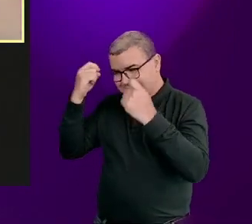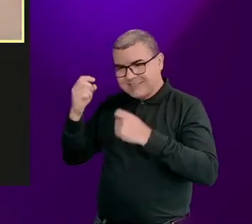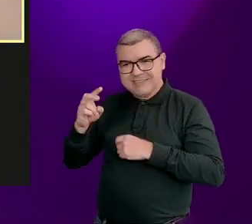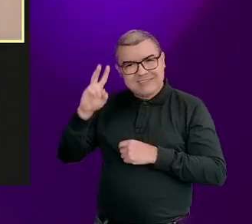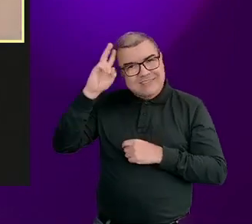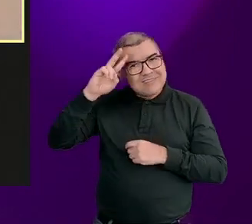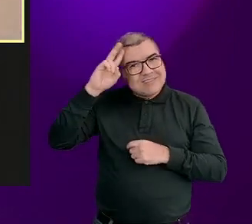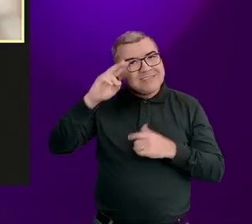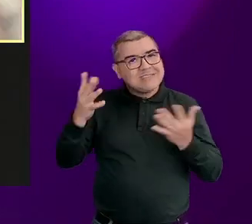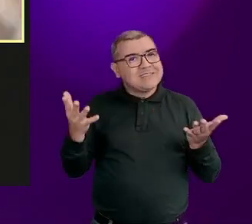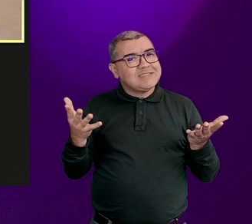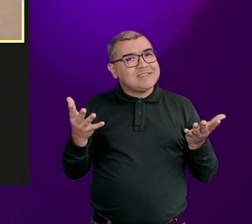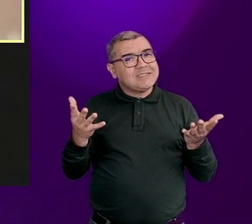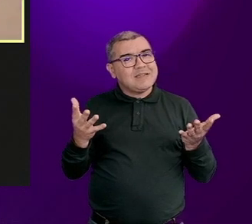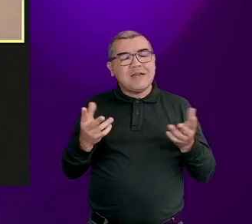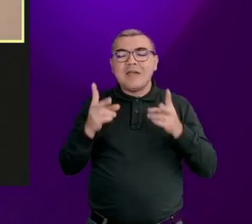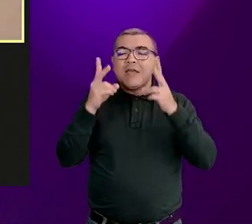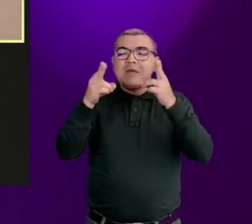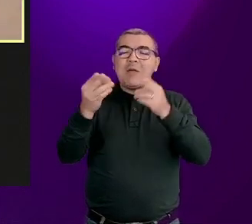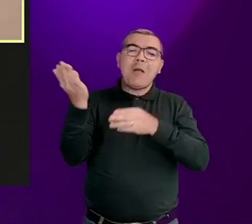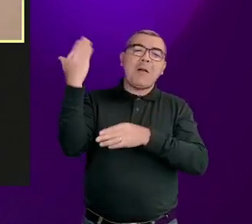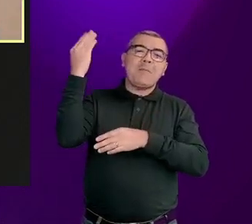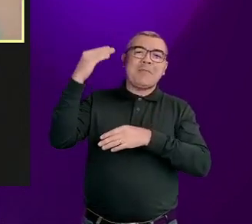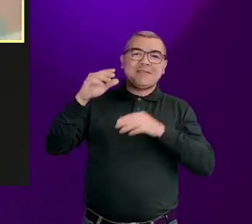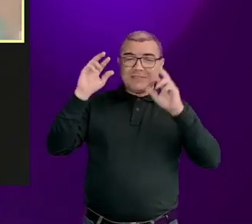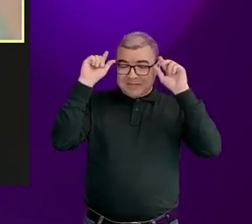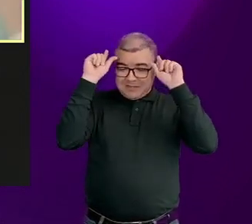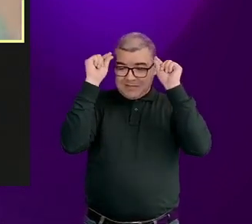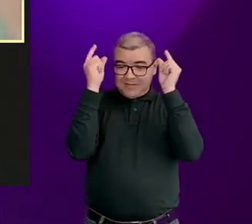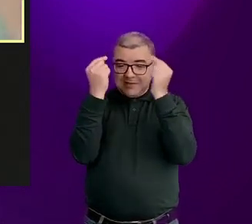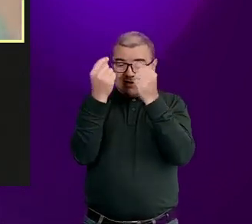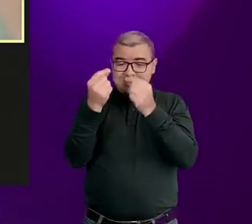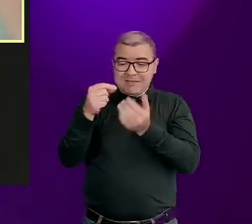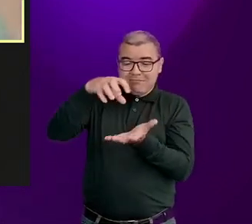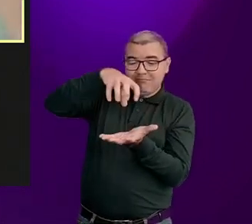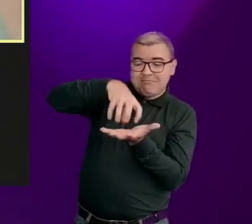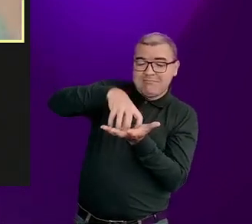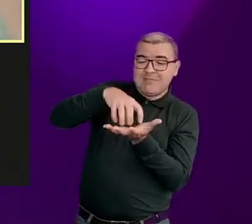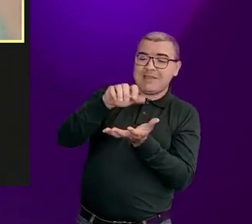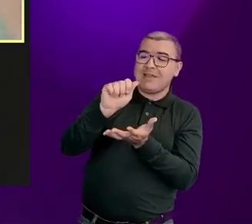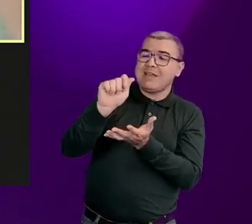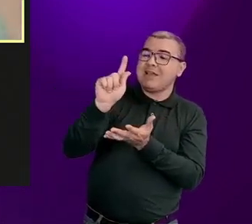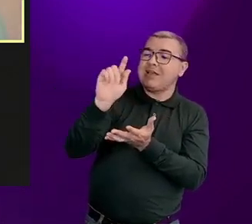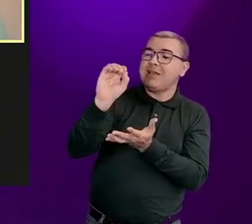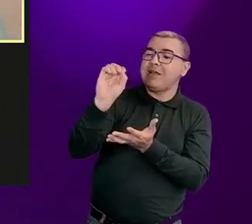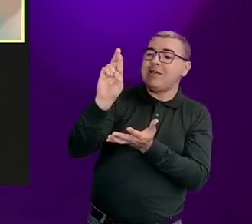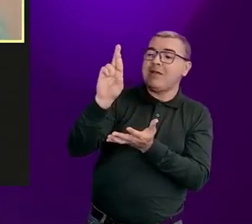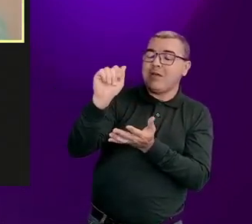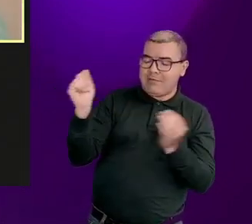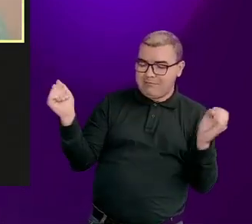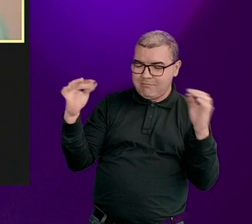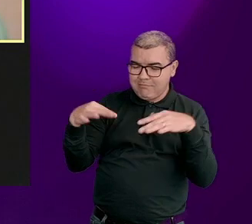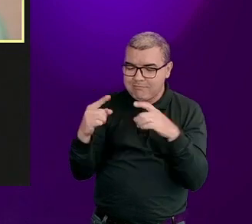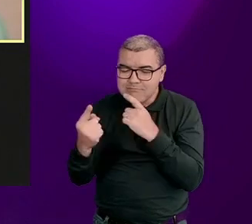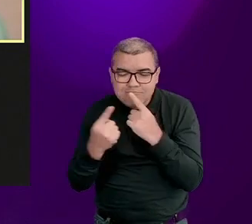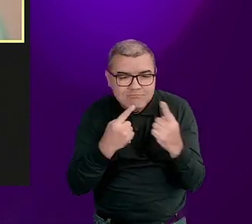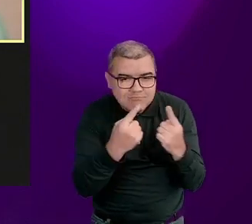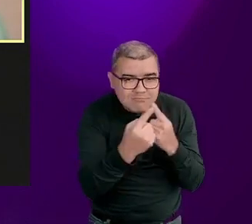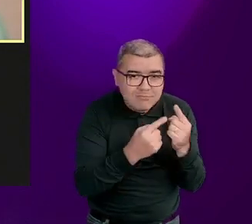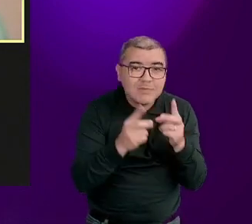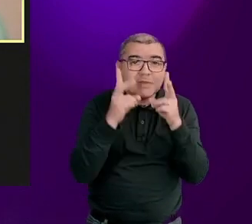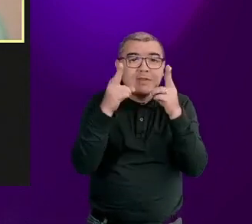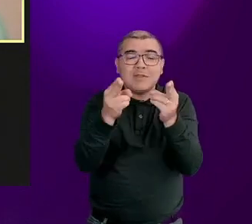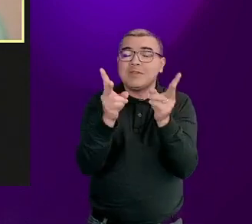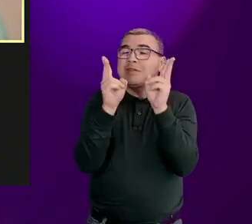vivíamos pequenos ágoras, né? Nós éramos gregos quase, né? Porque nós pensávamos